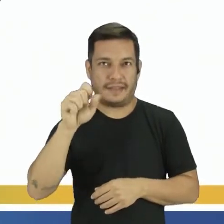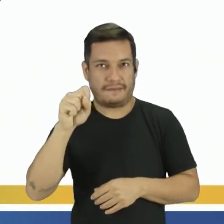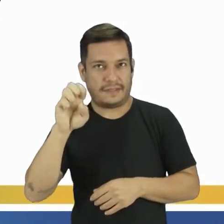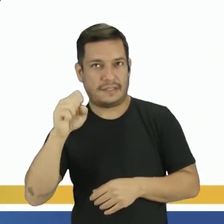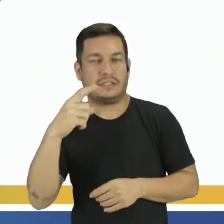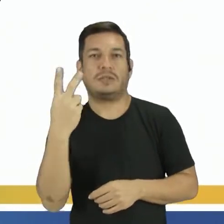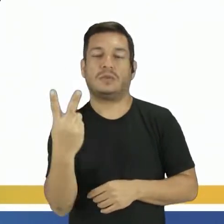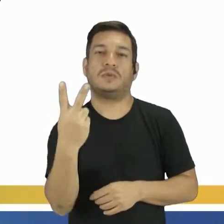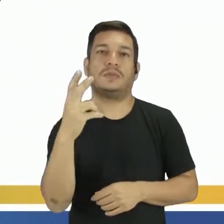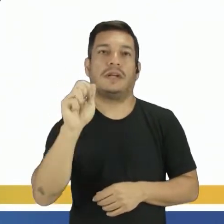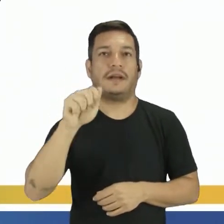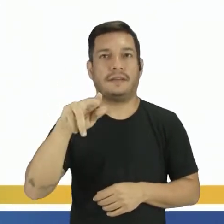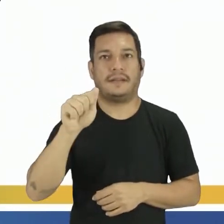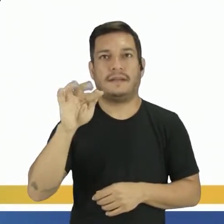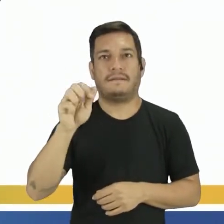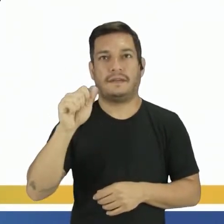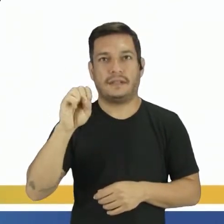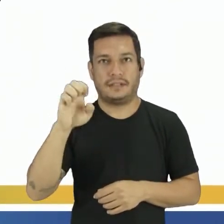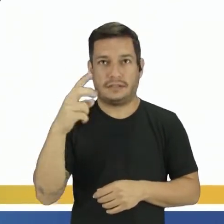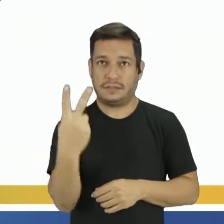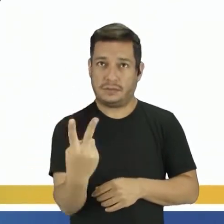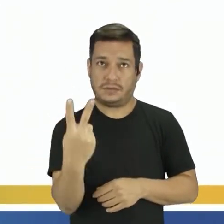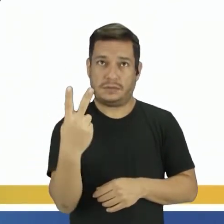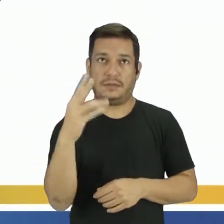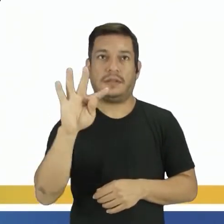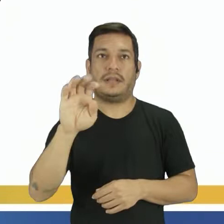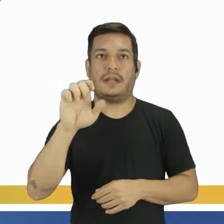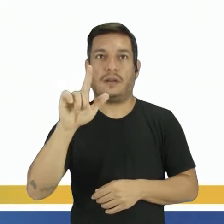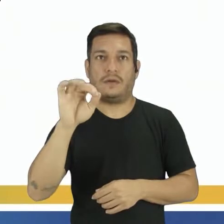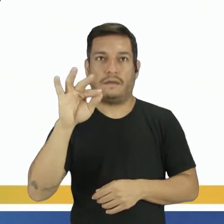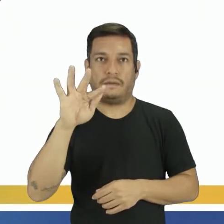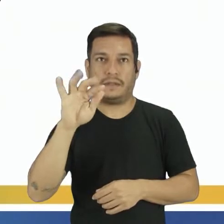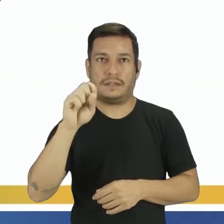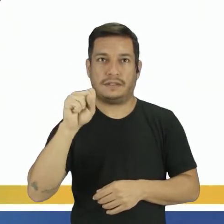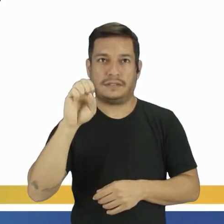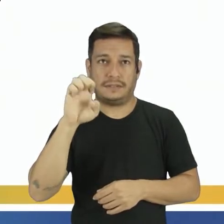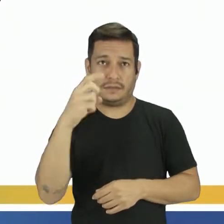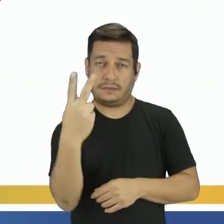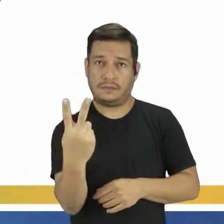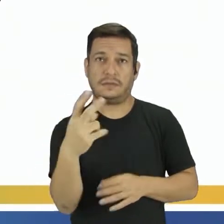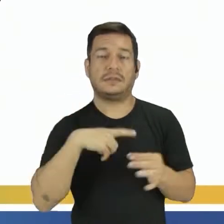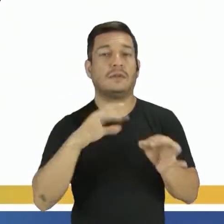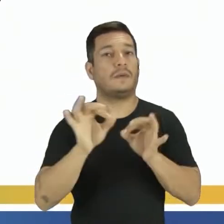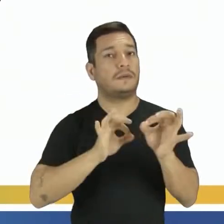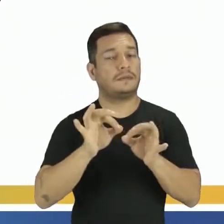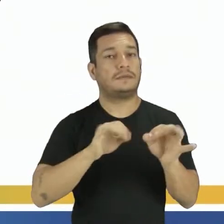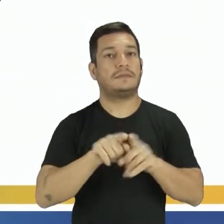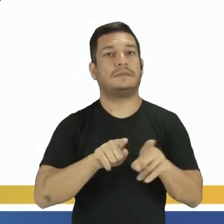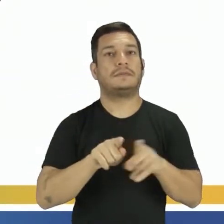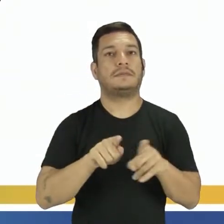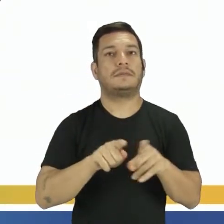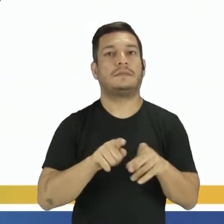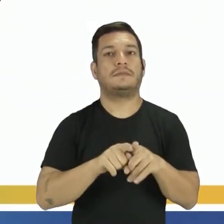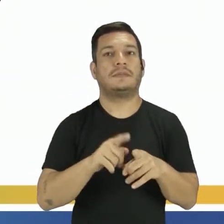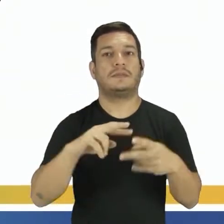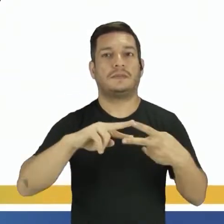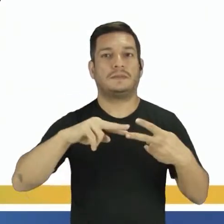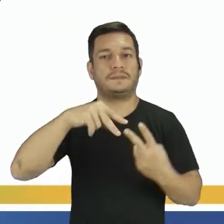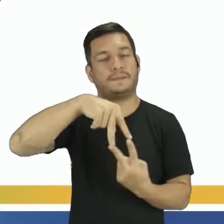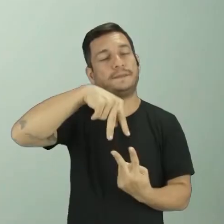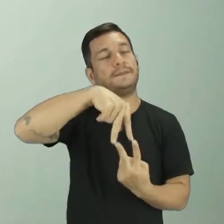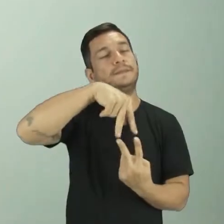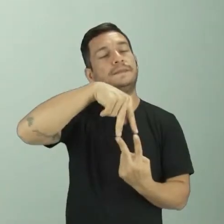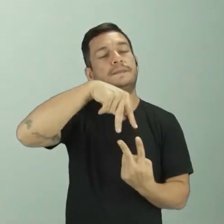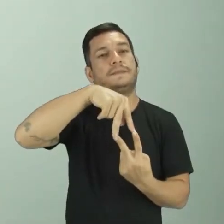2, anáfase 2 e telófase 2. Nós vamos ter a organização, né, dos cromossomos, depois